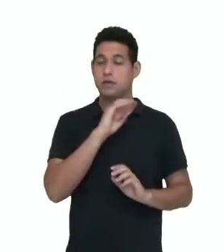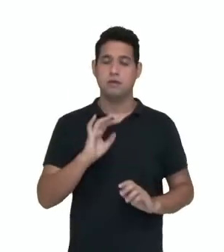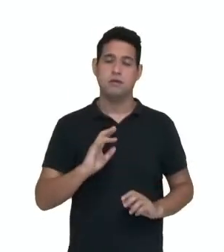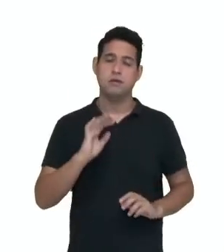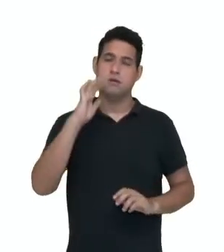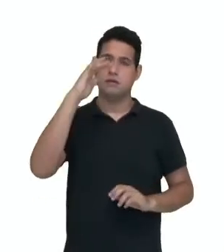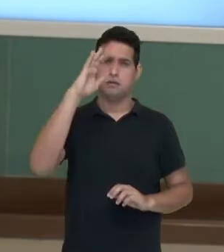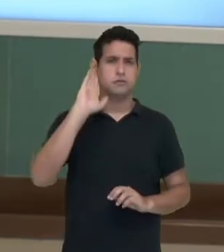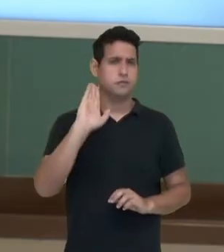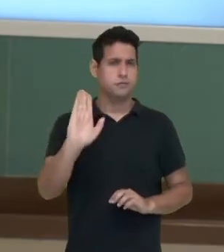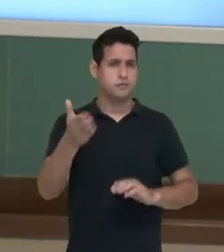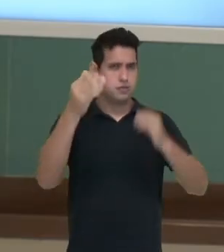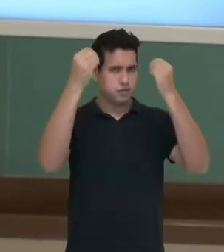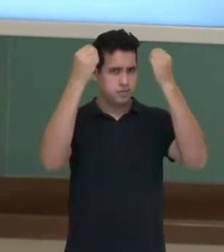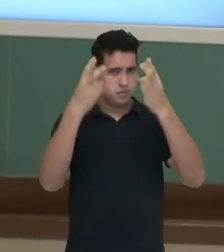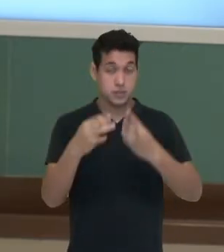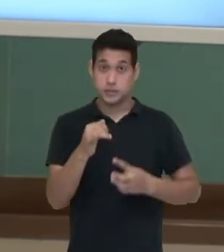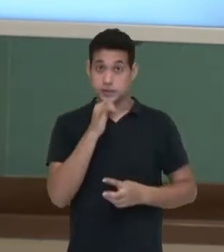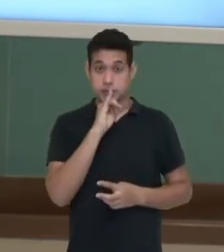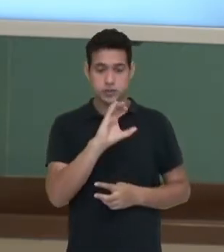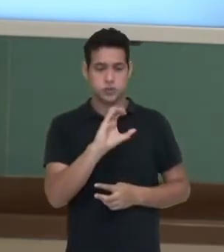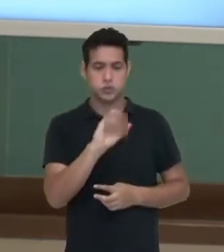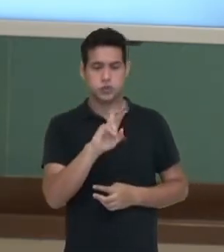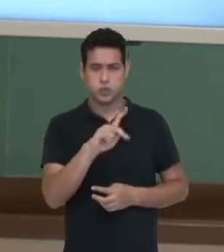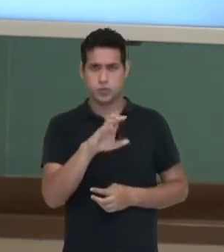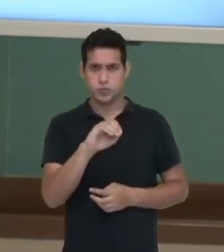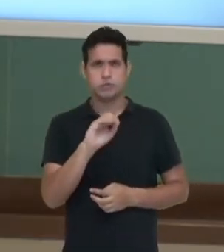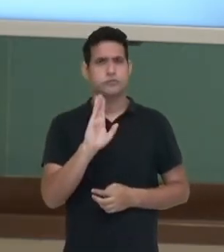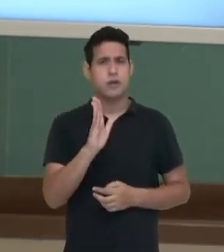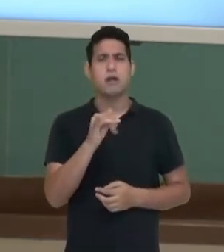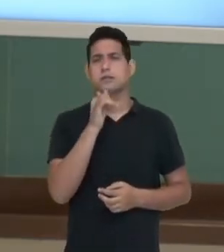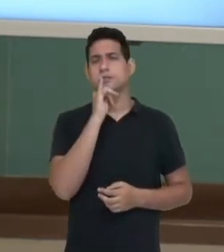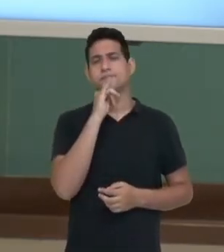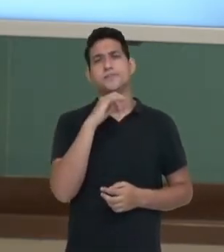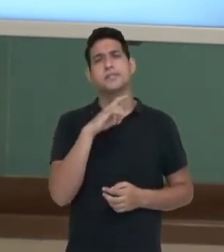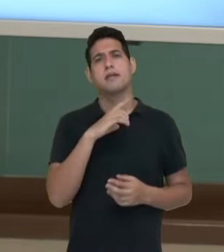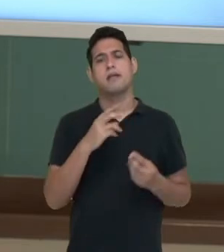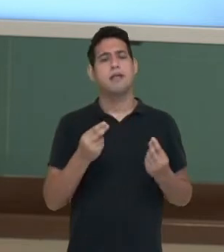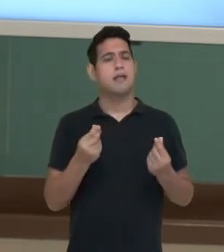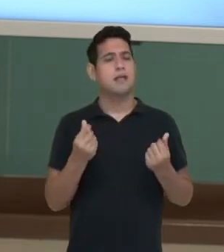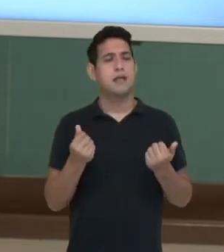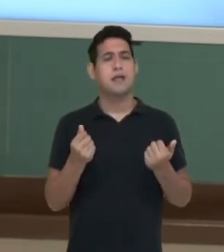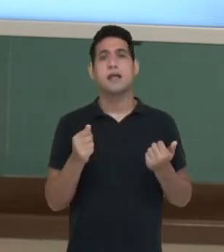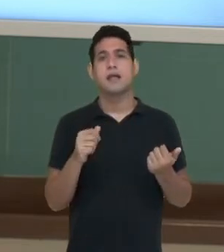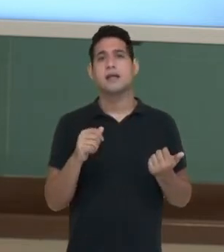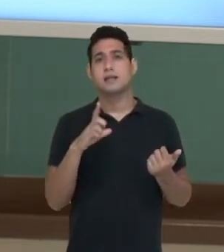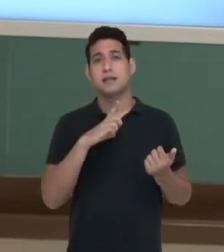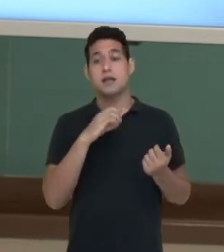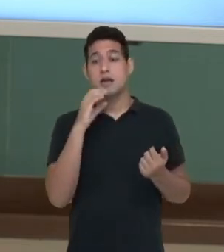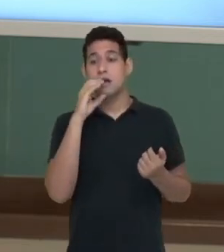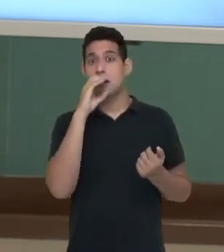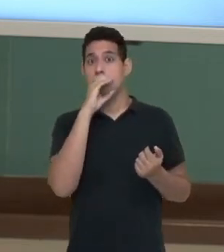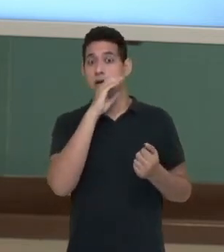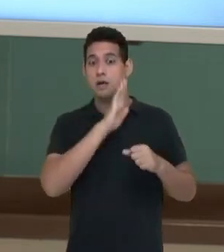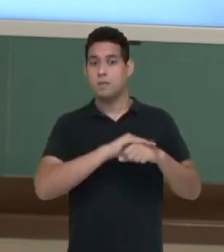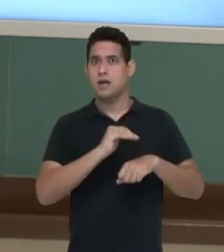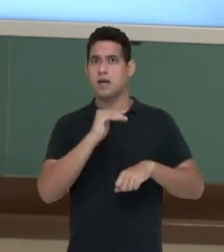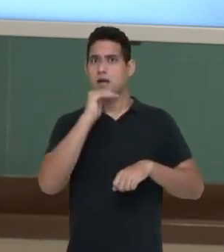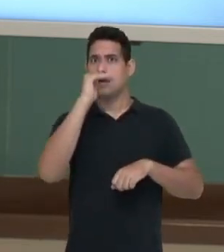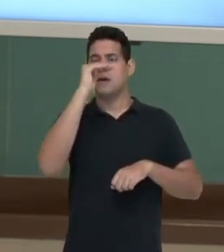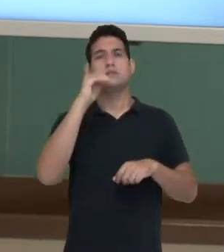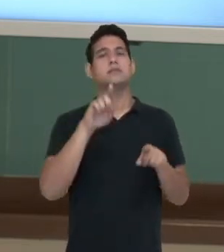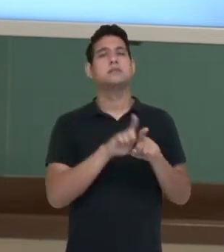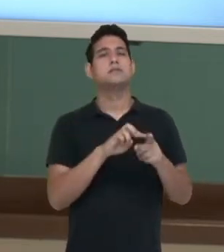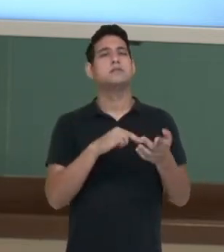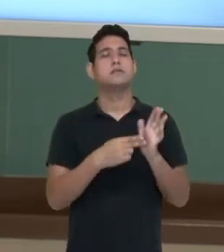E já digo para você, quando um corpo é submetido a um exposto ali com a temperatura maior,